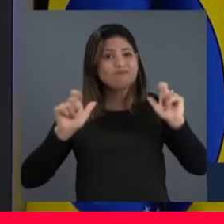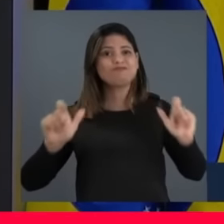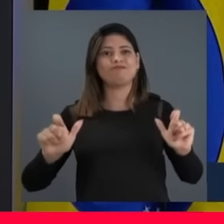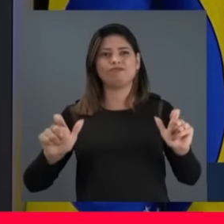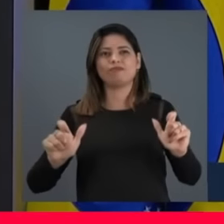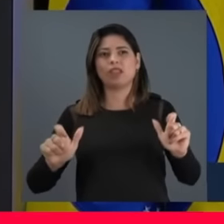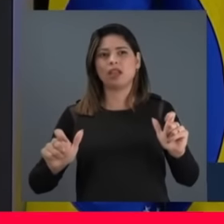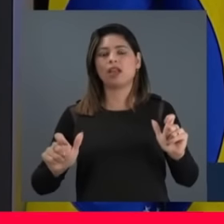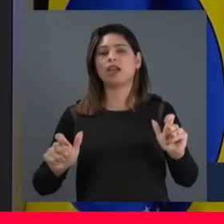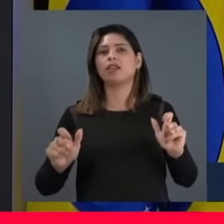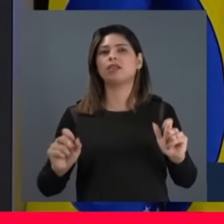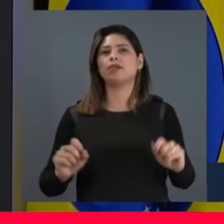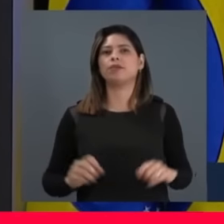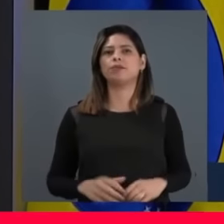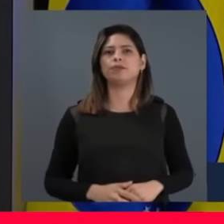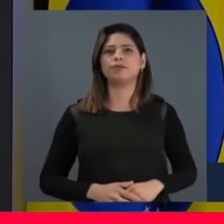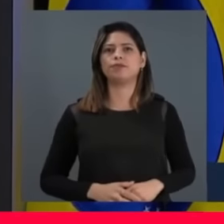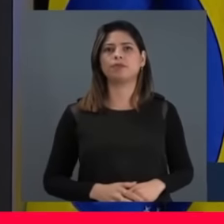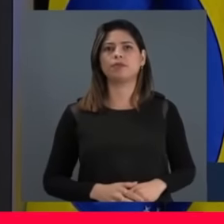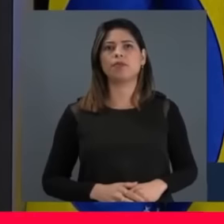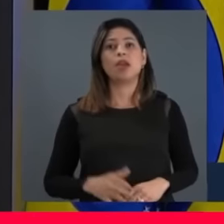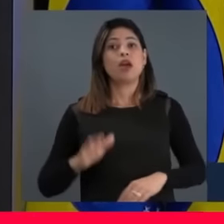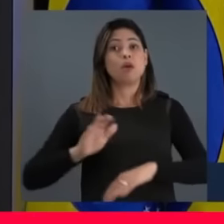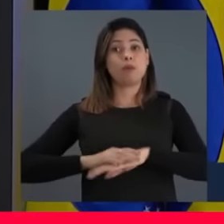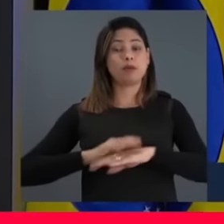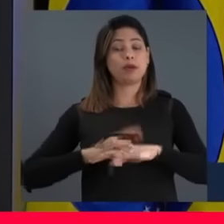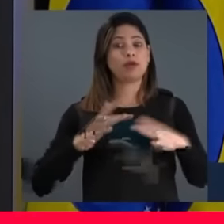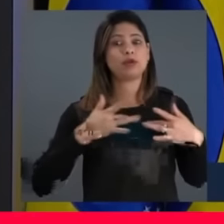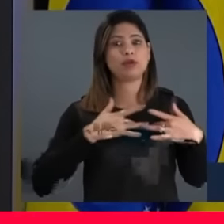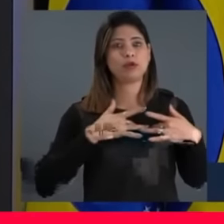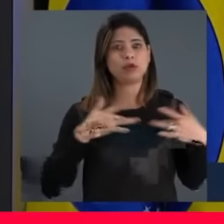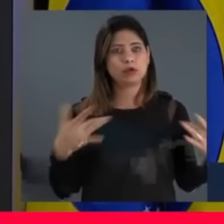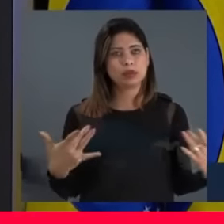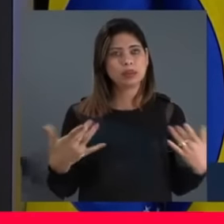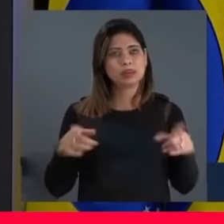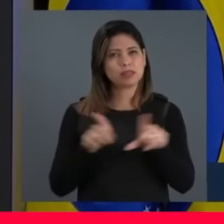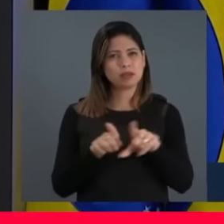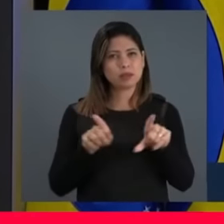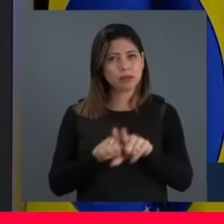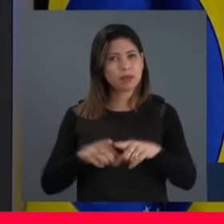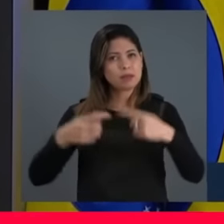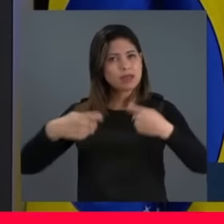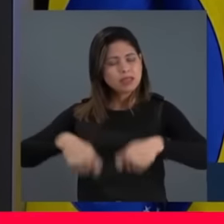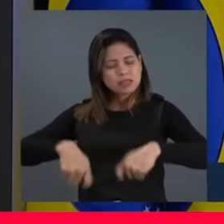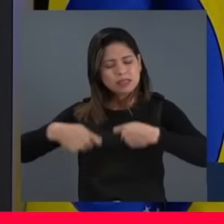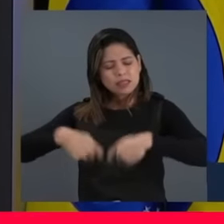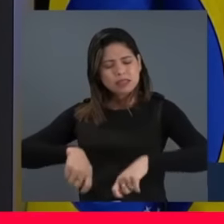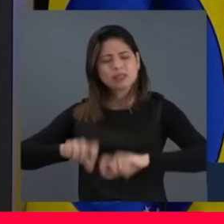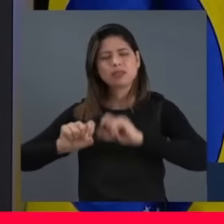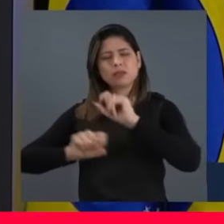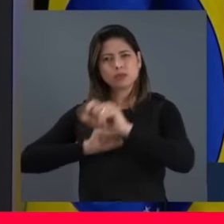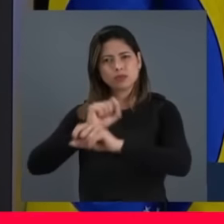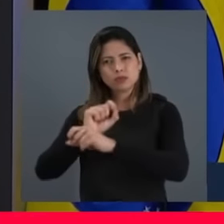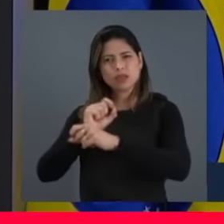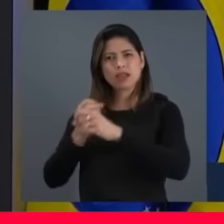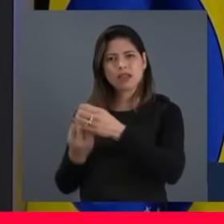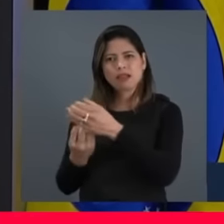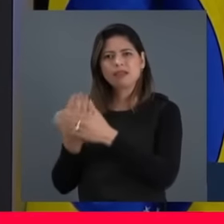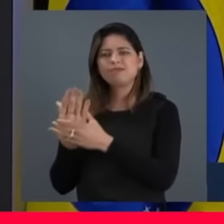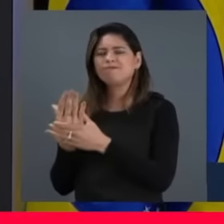ao mesmo tempo em que se solidariza com quem está sofrendo ao mesmo tempo em que cria